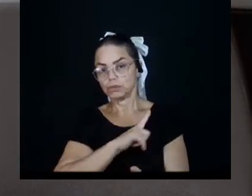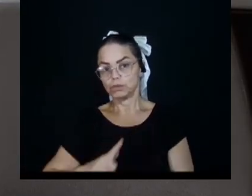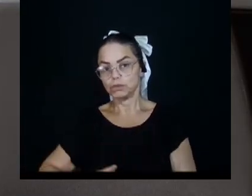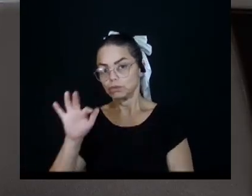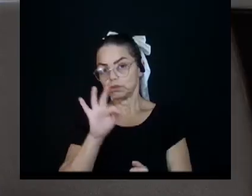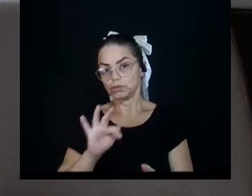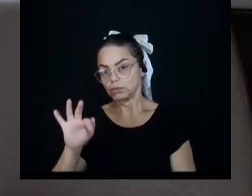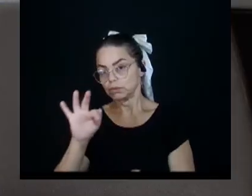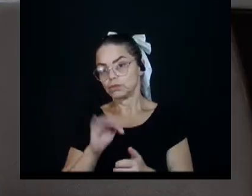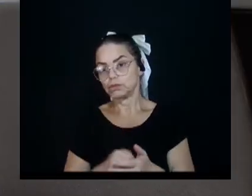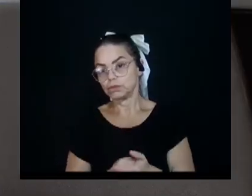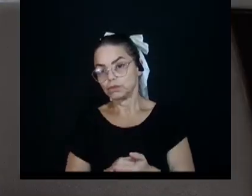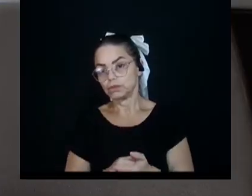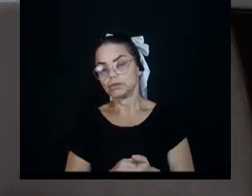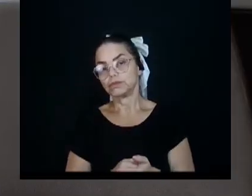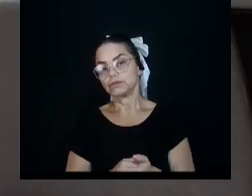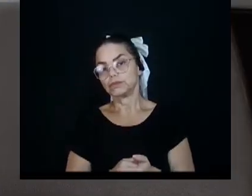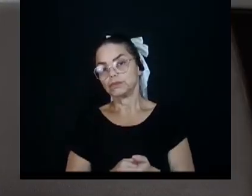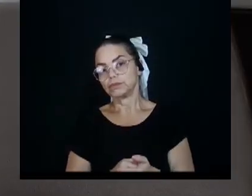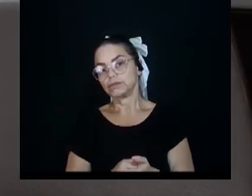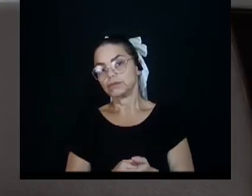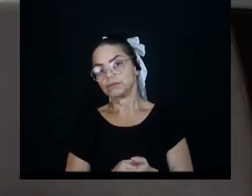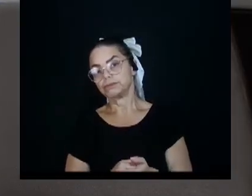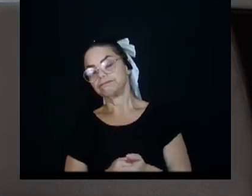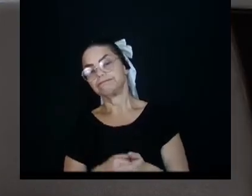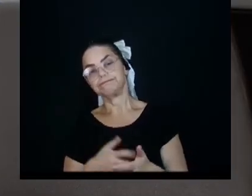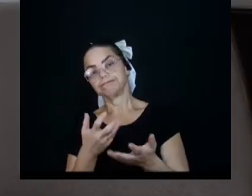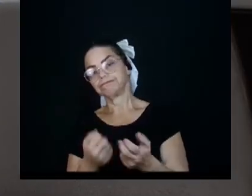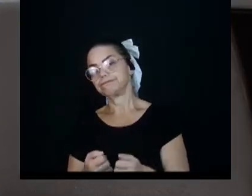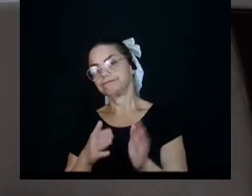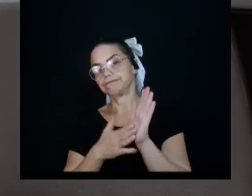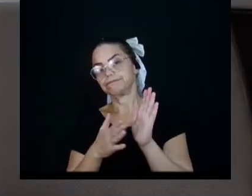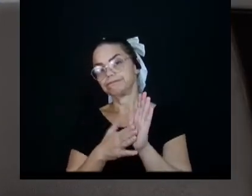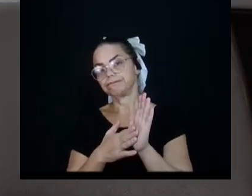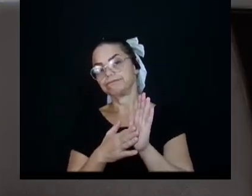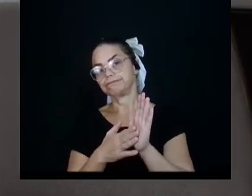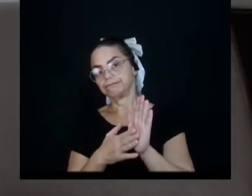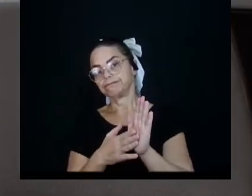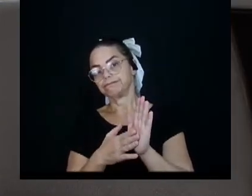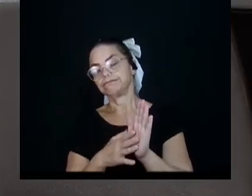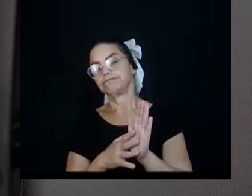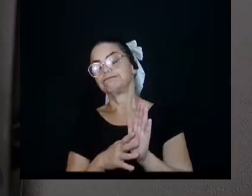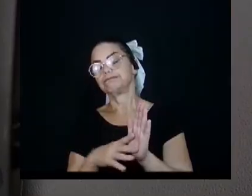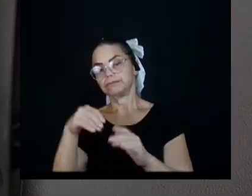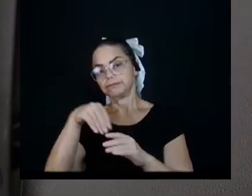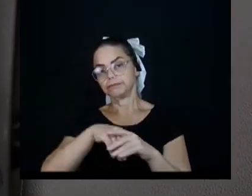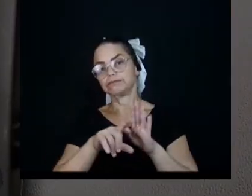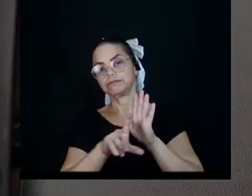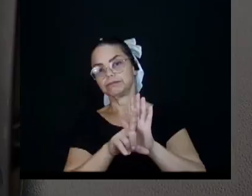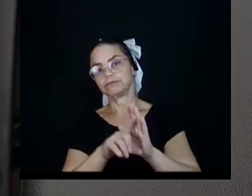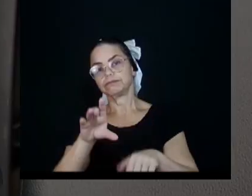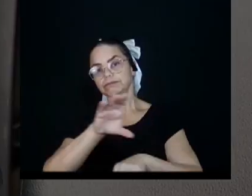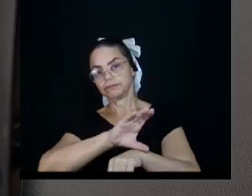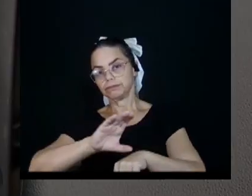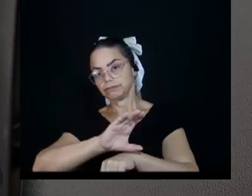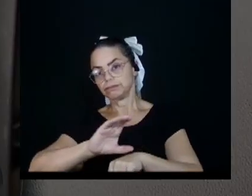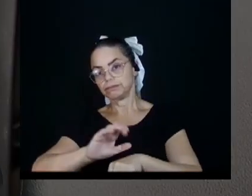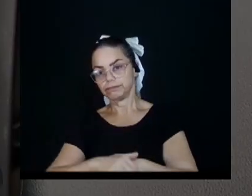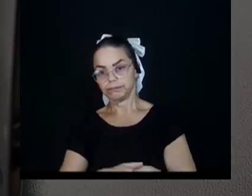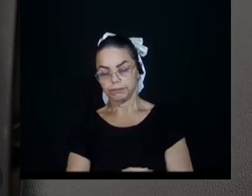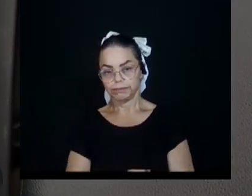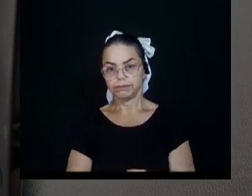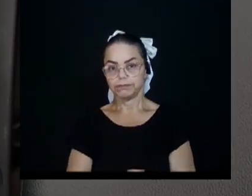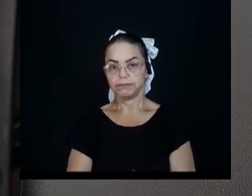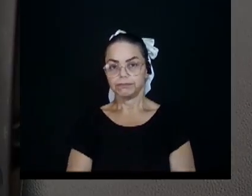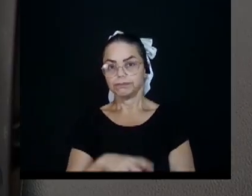enquanto, não está aceitando essa proposta, por mais que ela seja uma proposta legal, constitucional. Mas a Prefeitura Municipal,